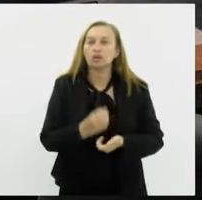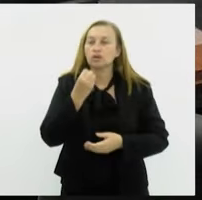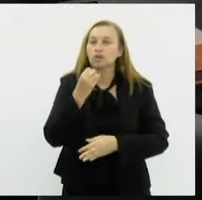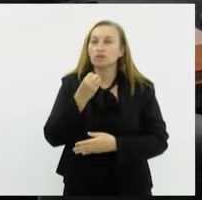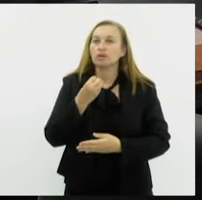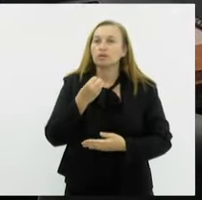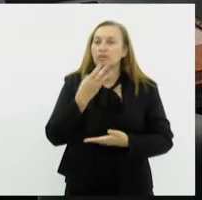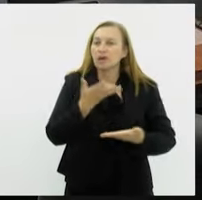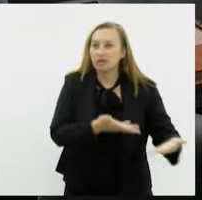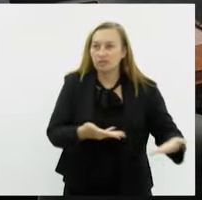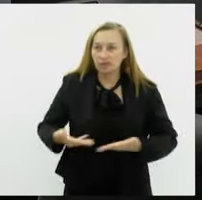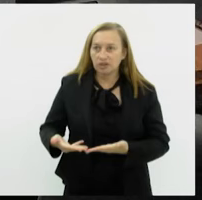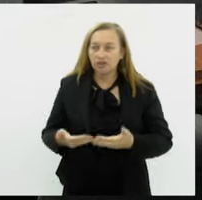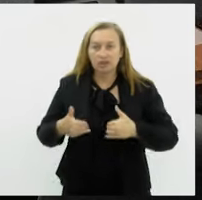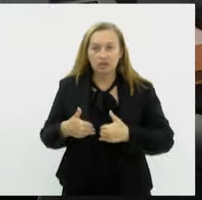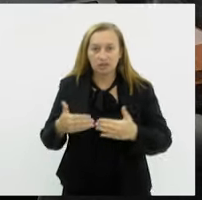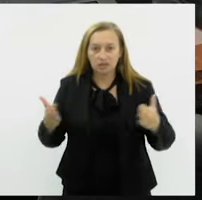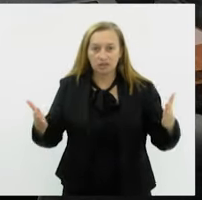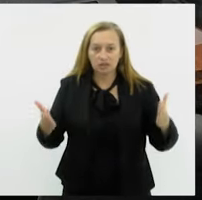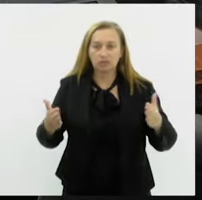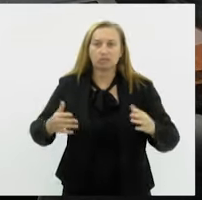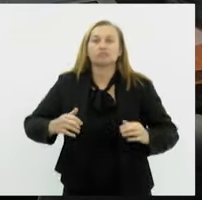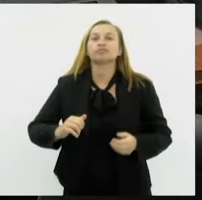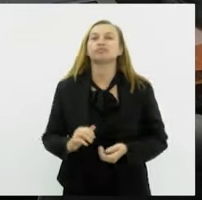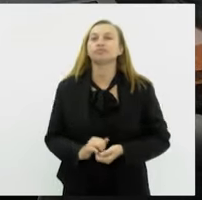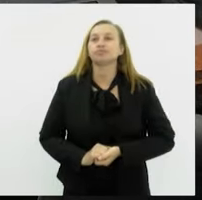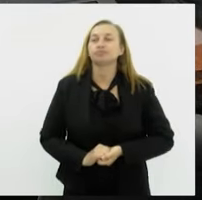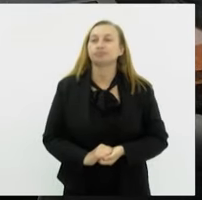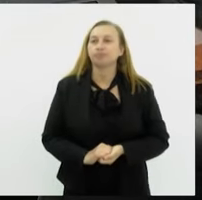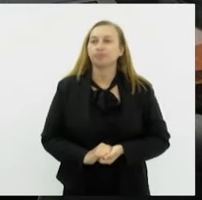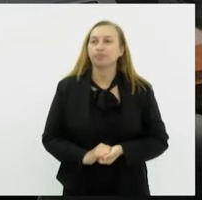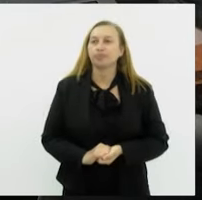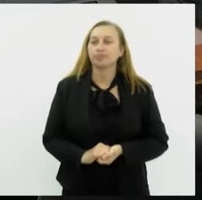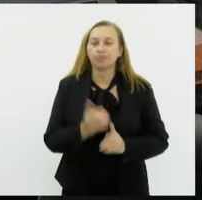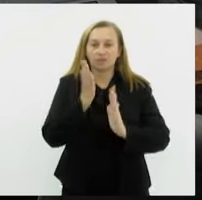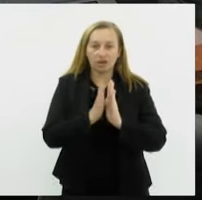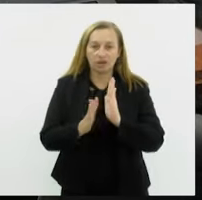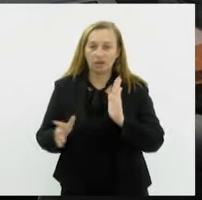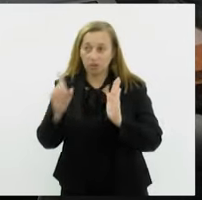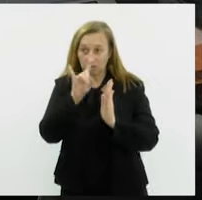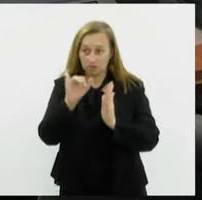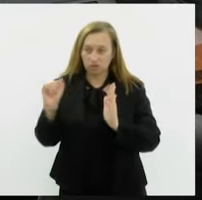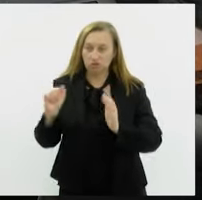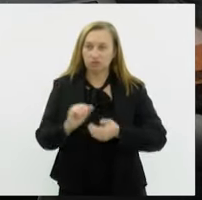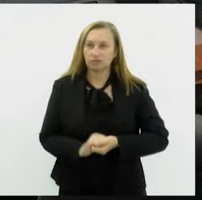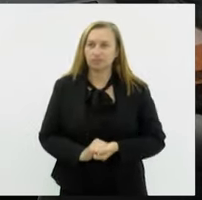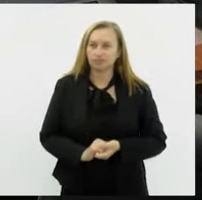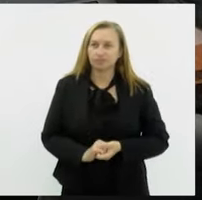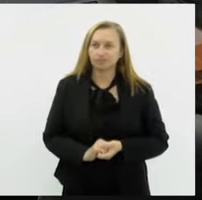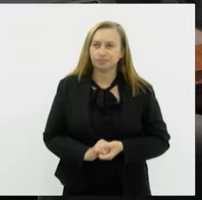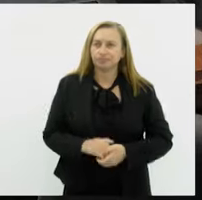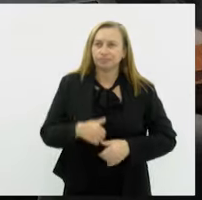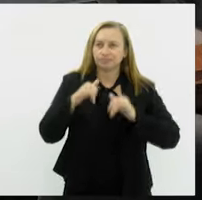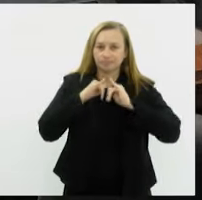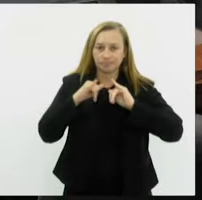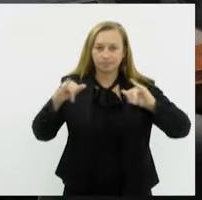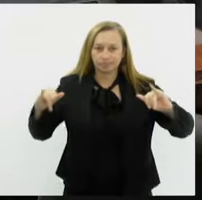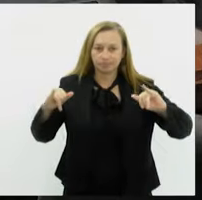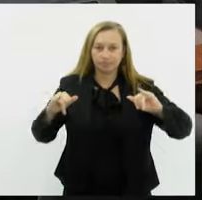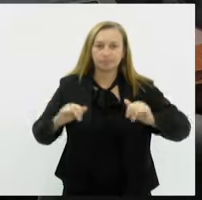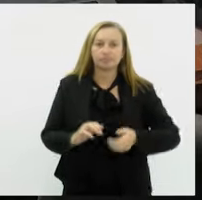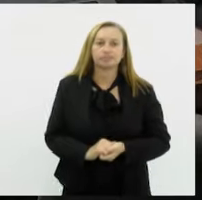todos bem-vindos. Está reaberta a sessão. Passa-se a ordem do dia. Anuncio.